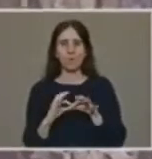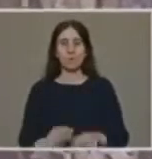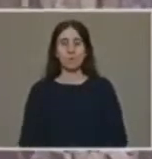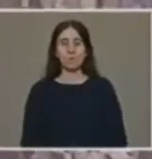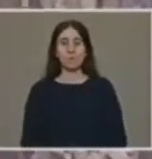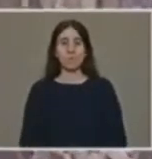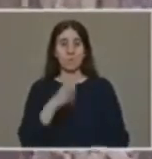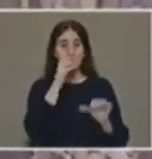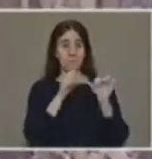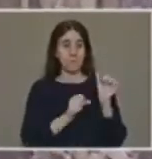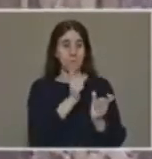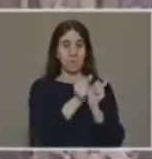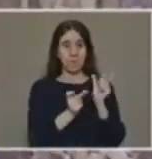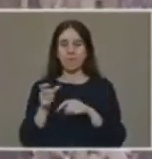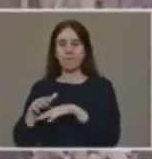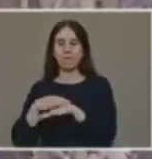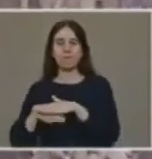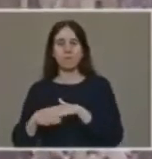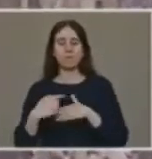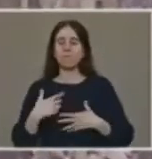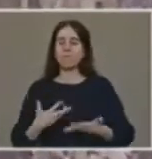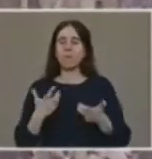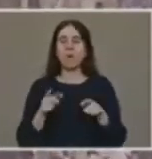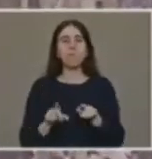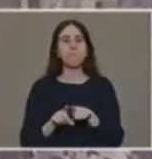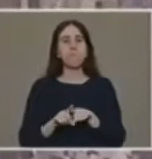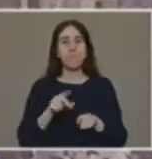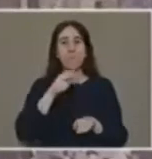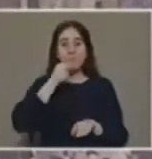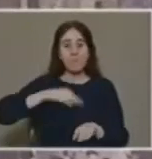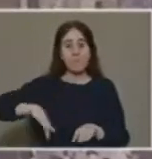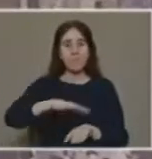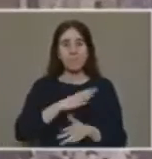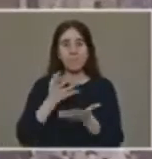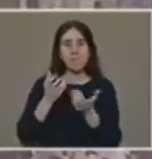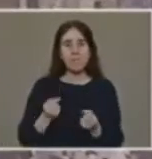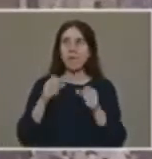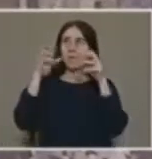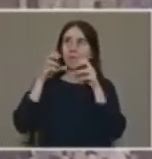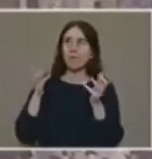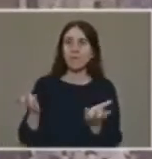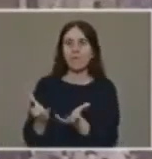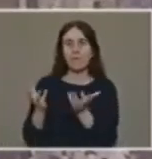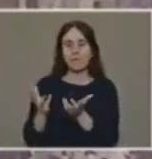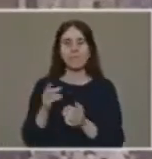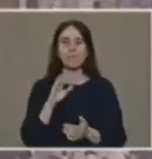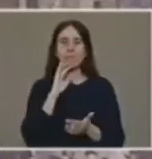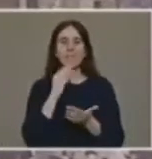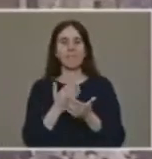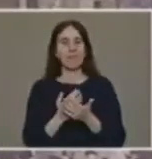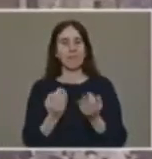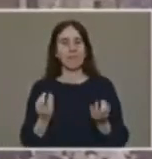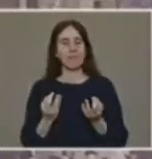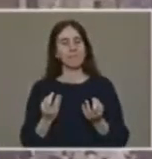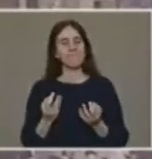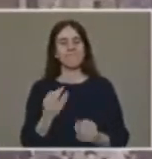Palavras e gestos que são desejados como a chuva em tempo de seca e por isso são reveladores,